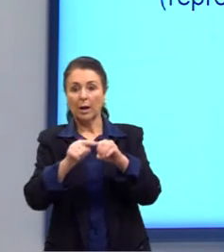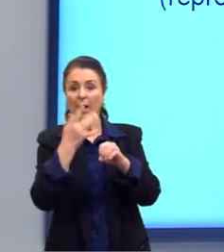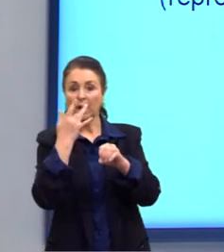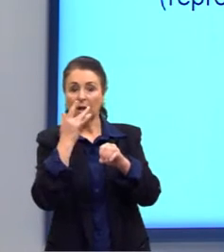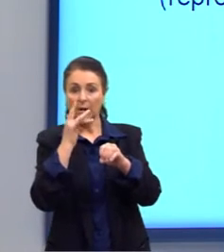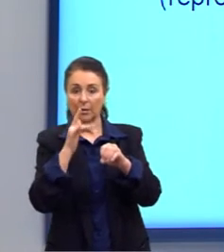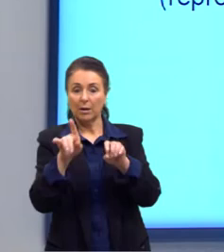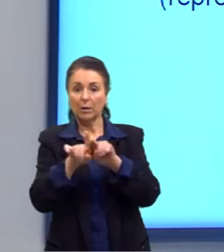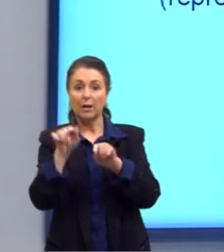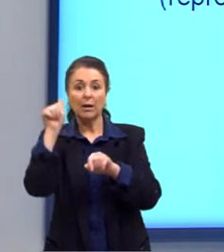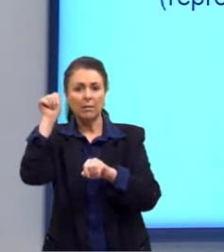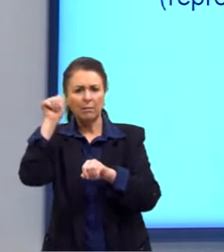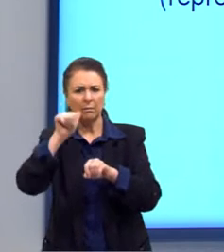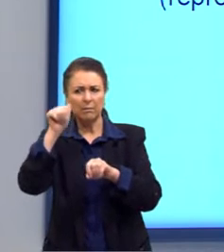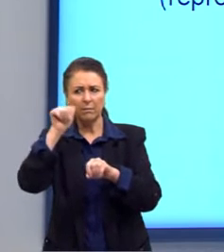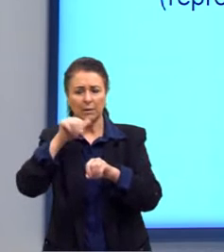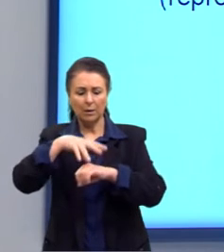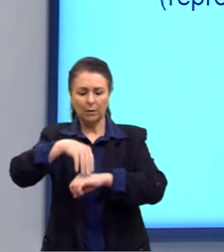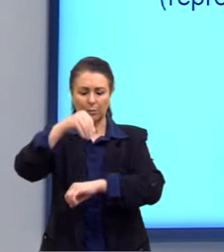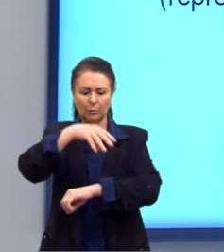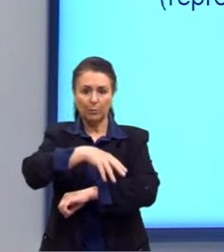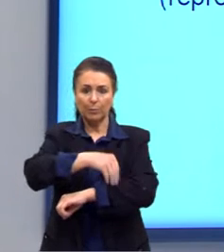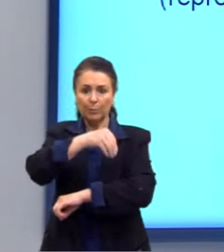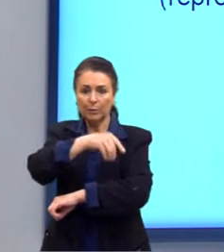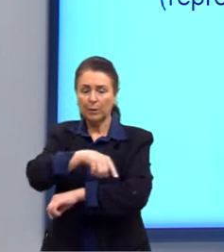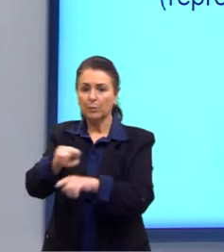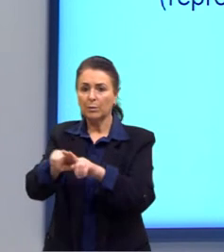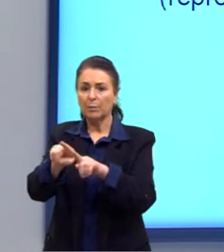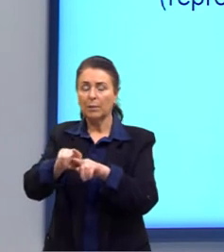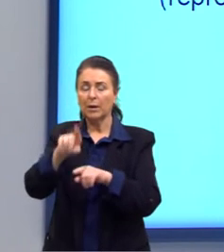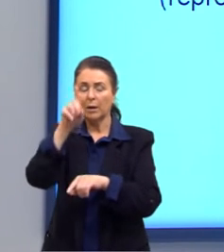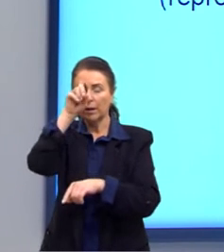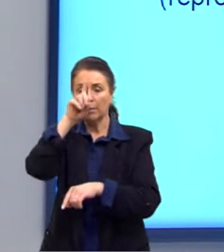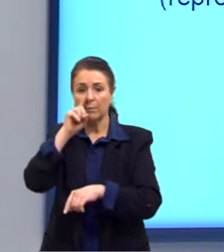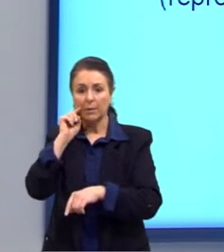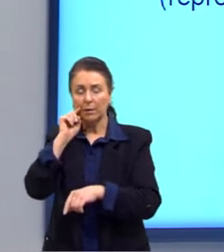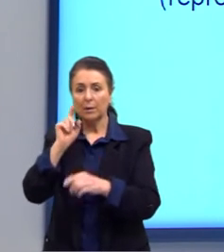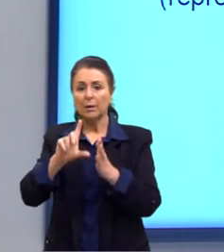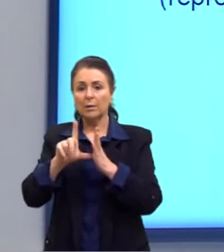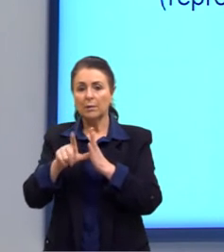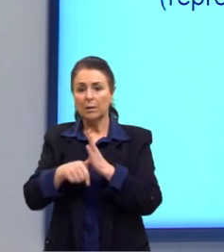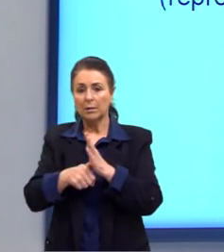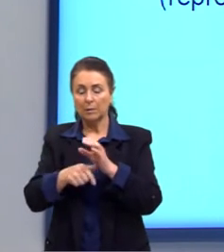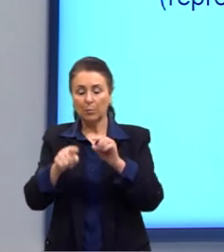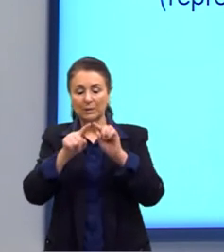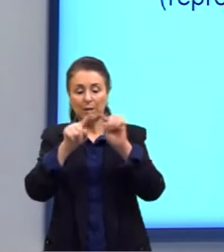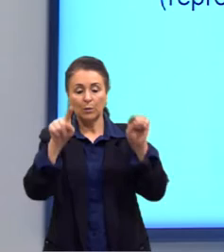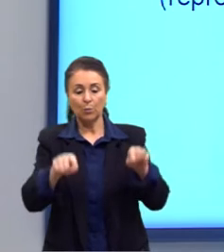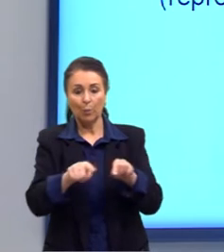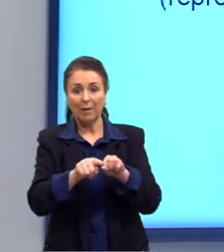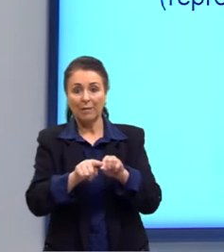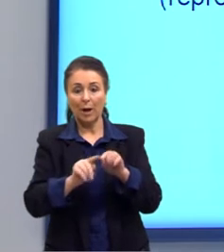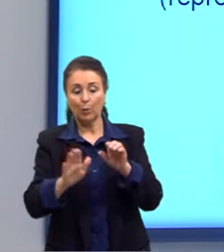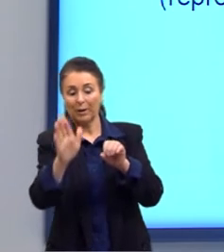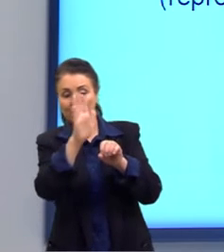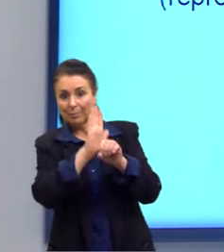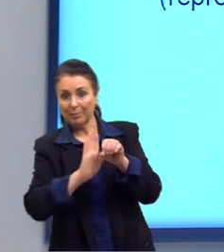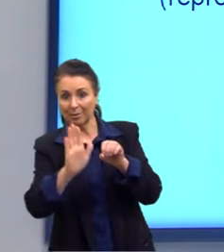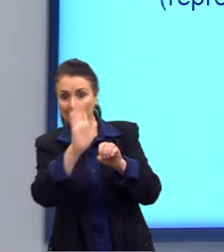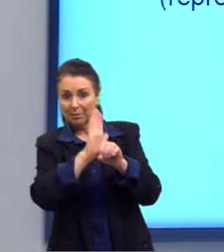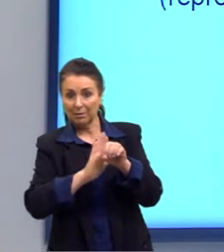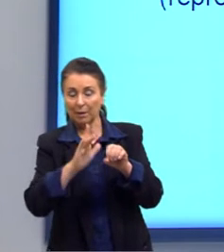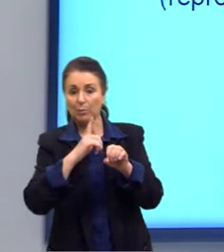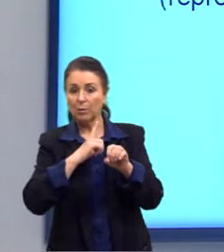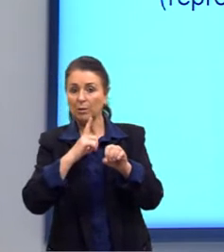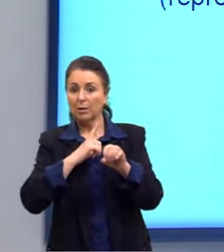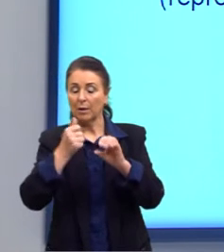animal fêmea com pelagem amarela depois nós temos o quadrado pintado que a